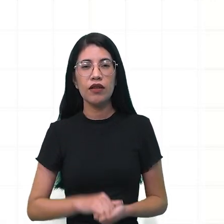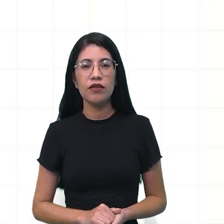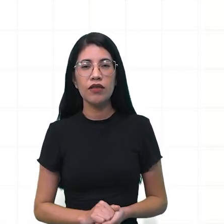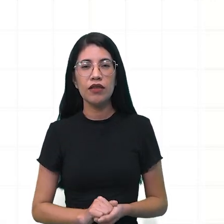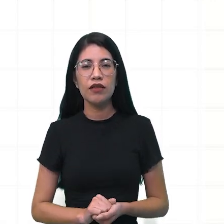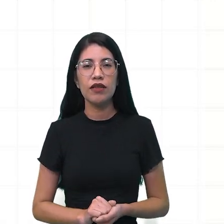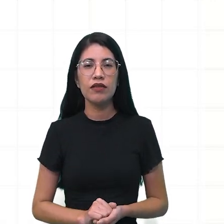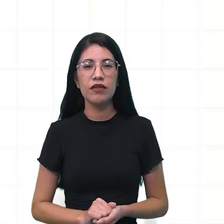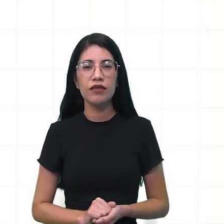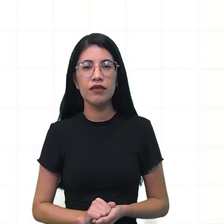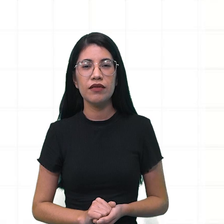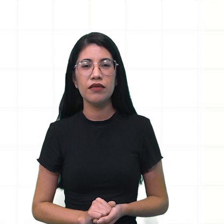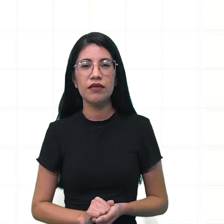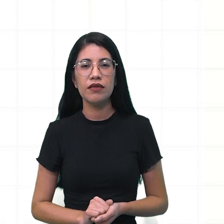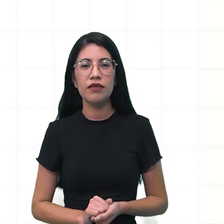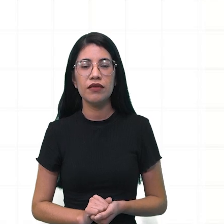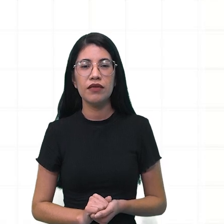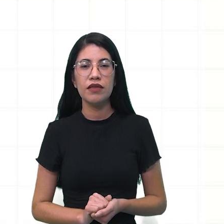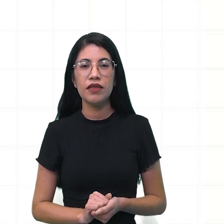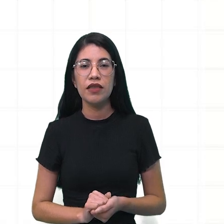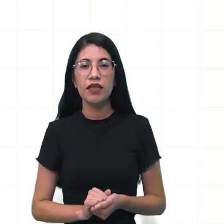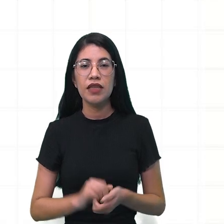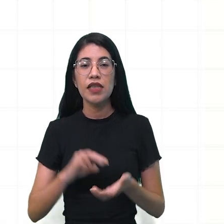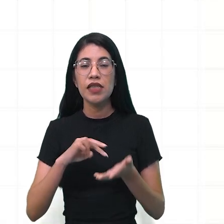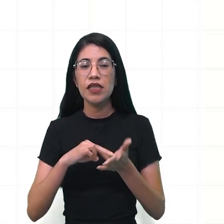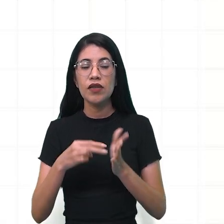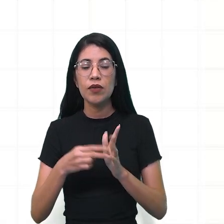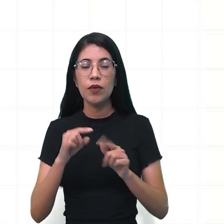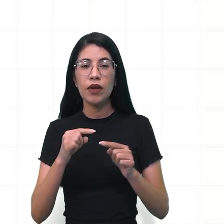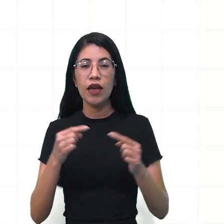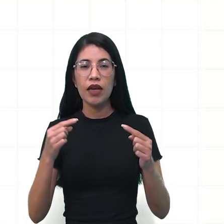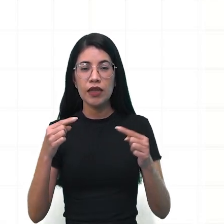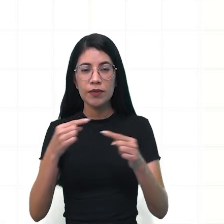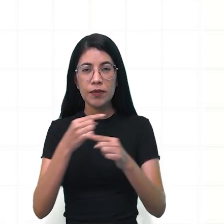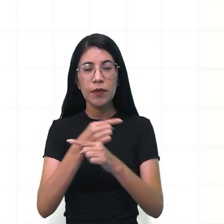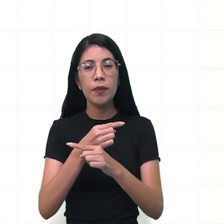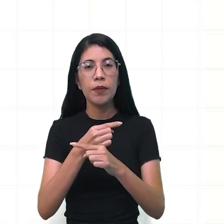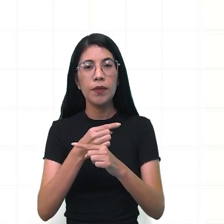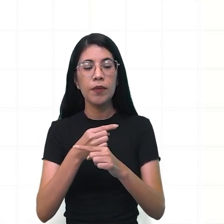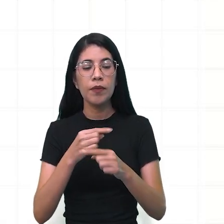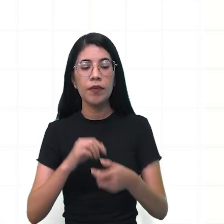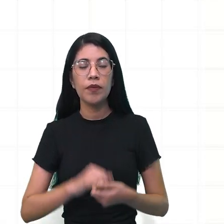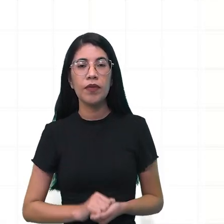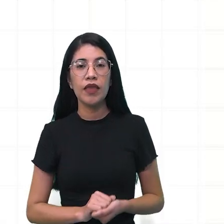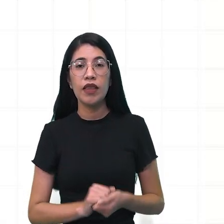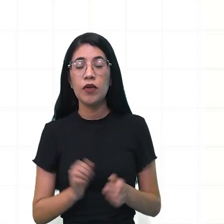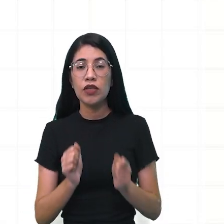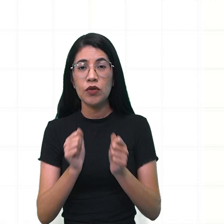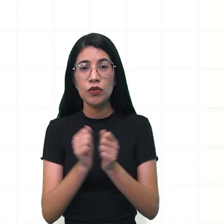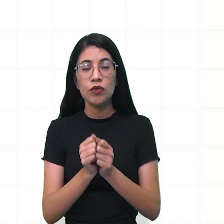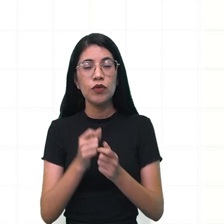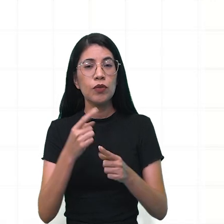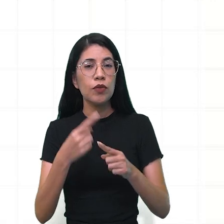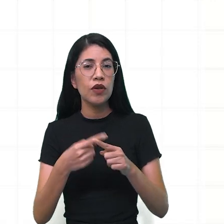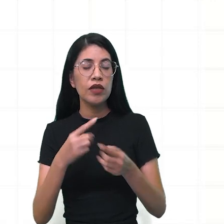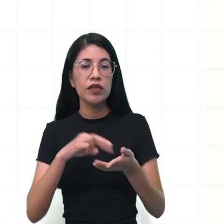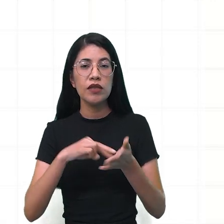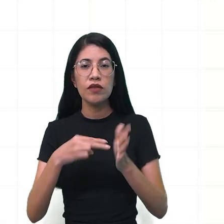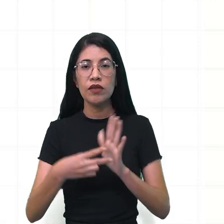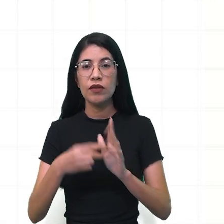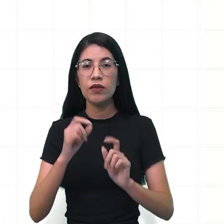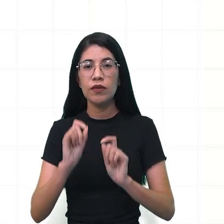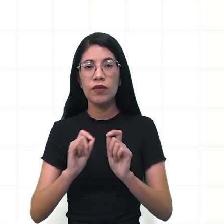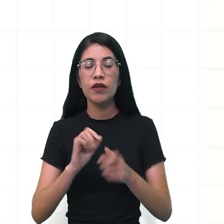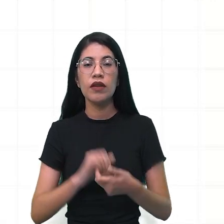dos números inteiros, desculpe. O que significa isso? Simétrico e oposto. Eles estão juntos aí porque eles